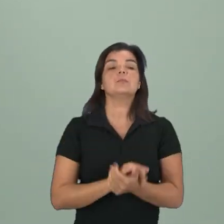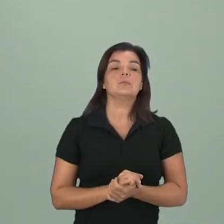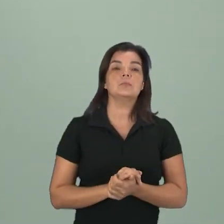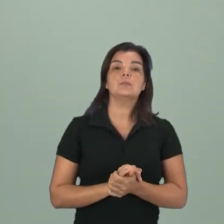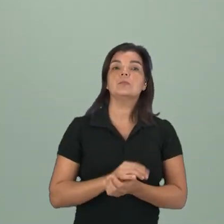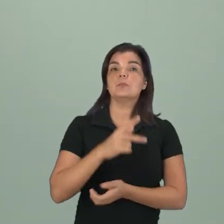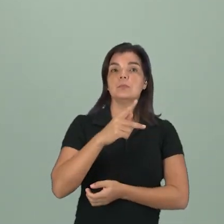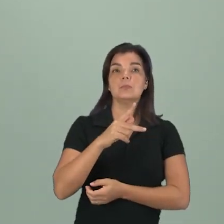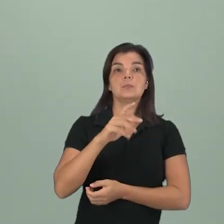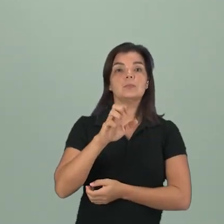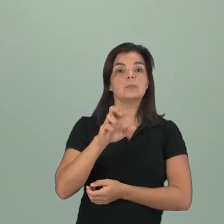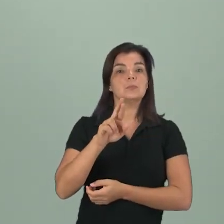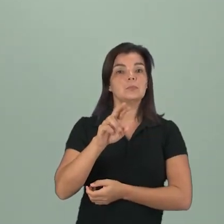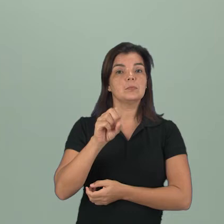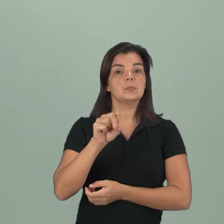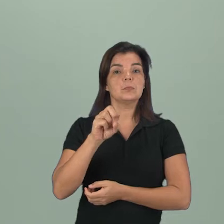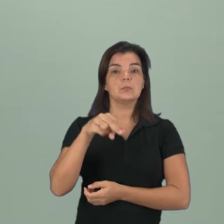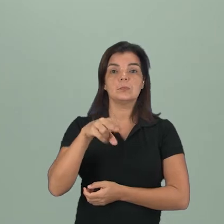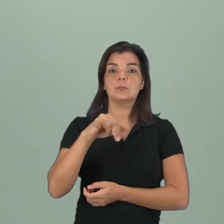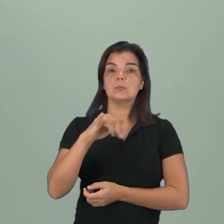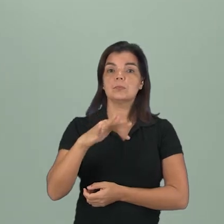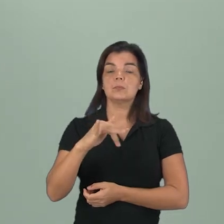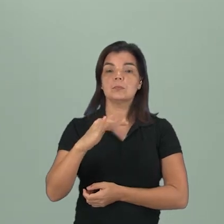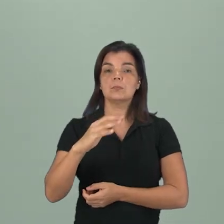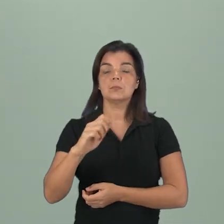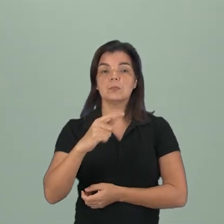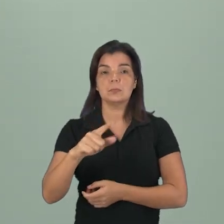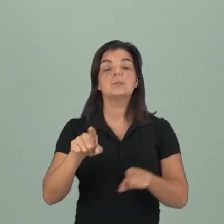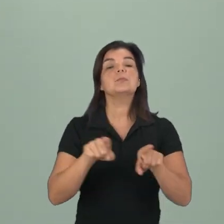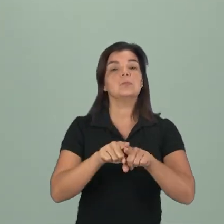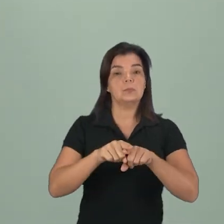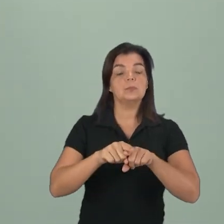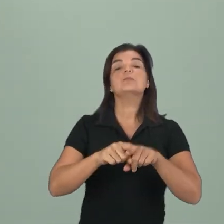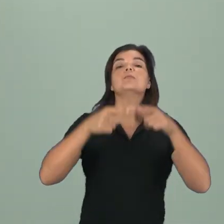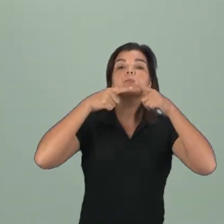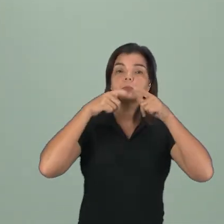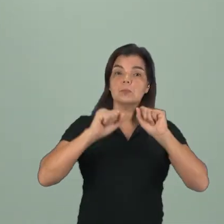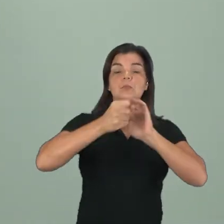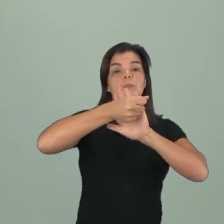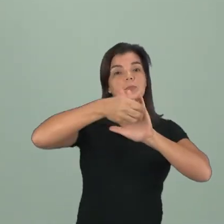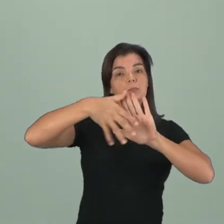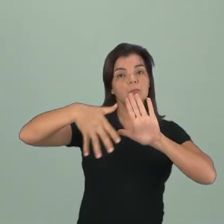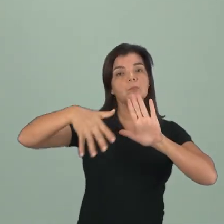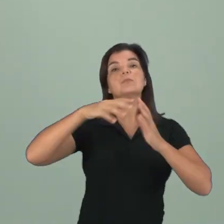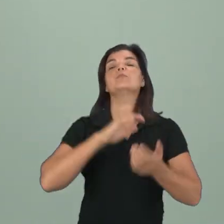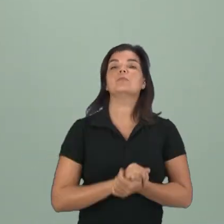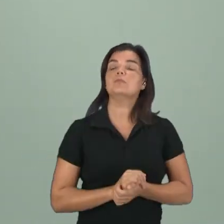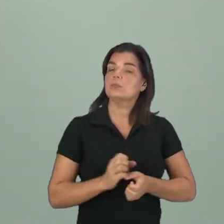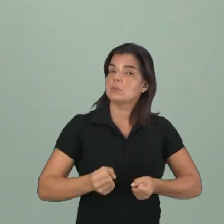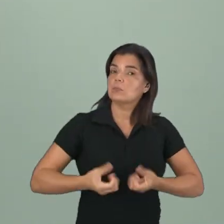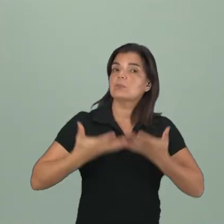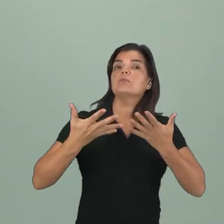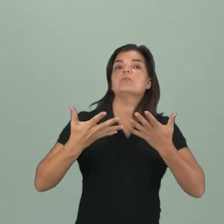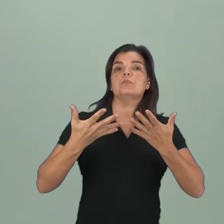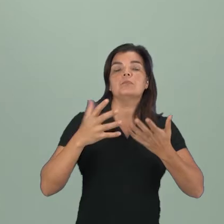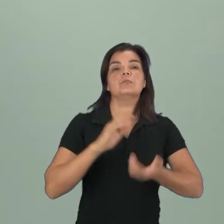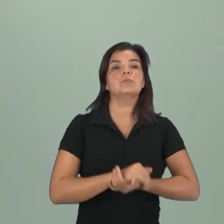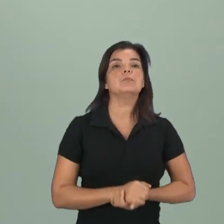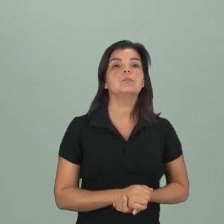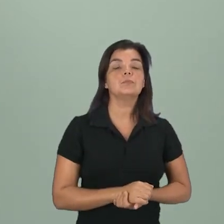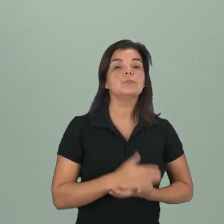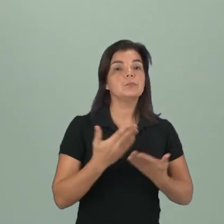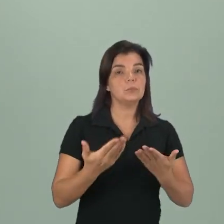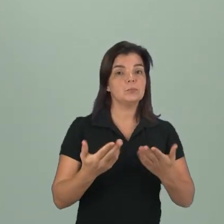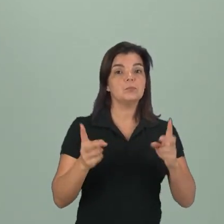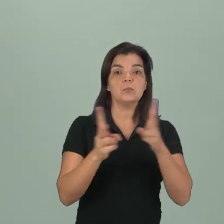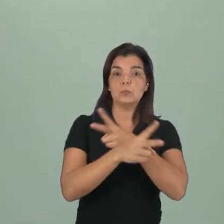de personificação. É uma figura de linguagem para deixar a linguagem com mais ênfase, mais expressiva.